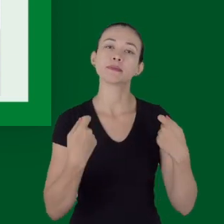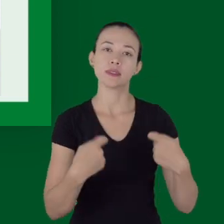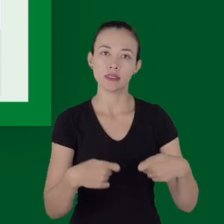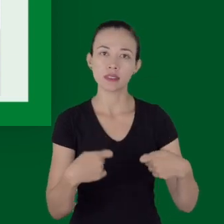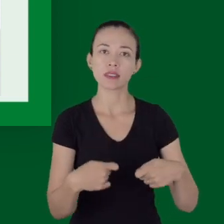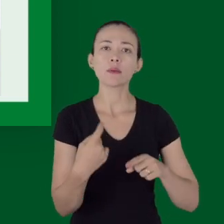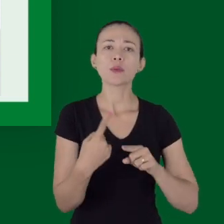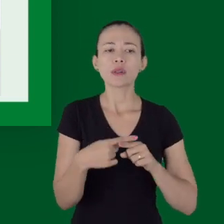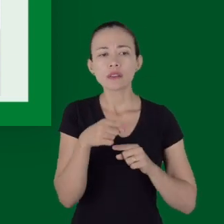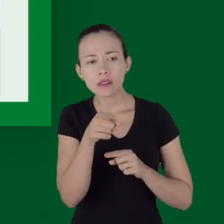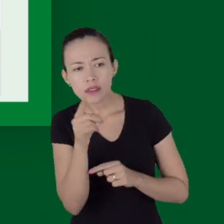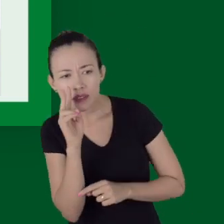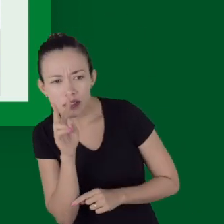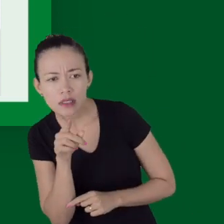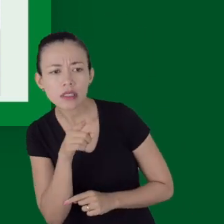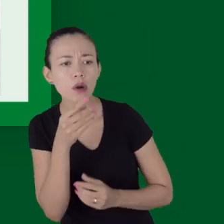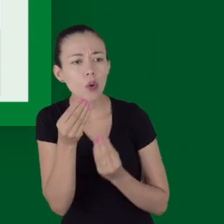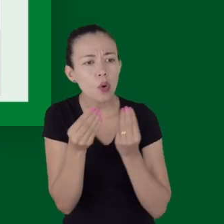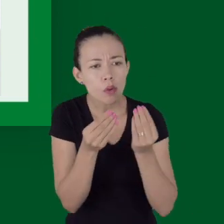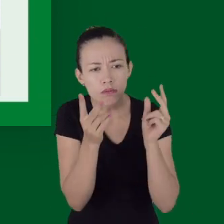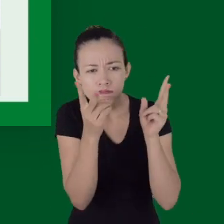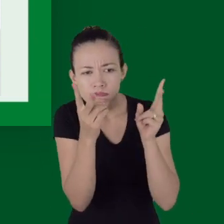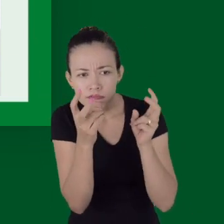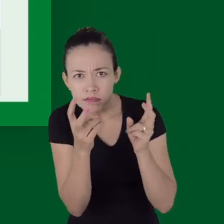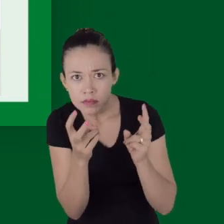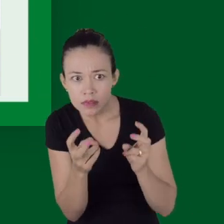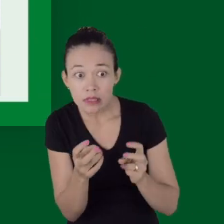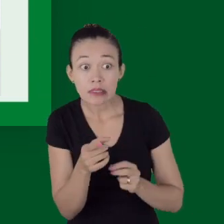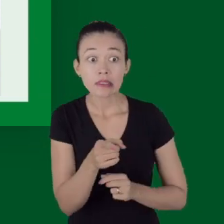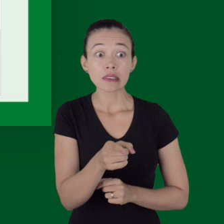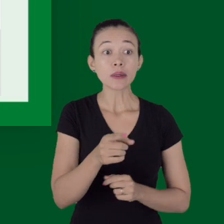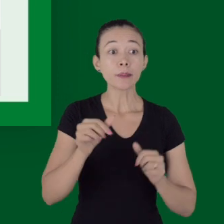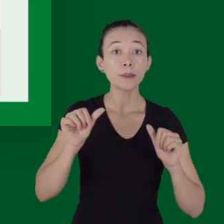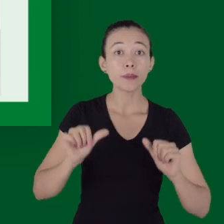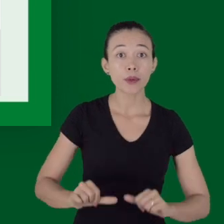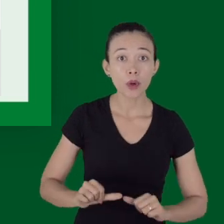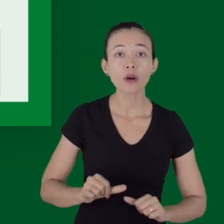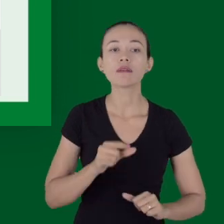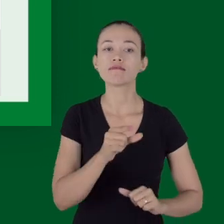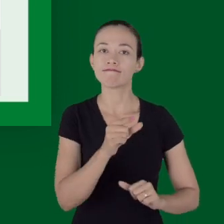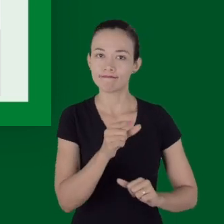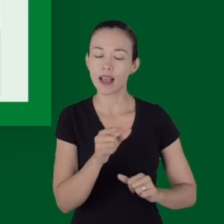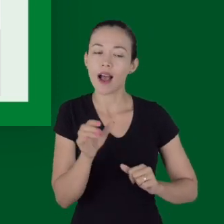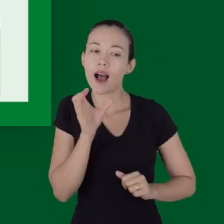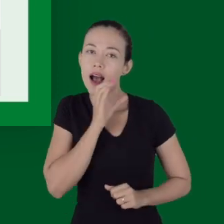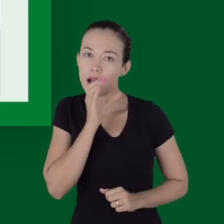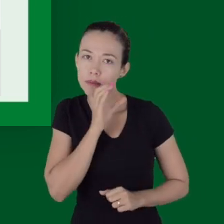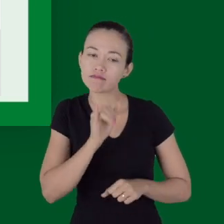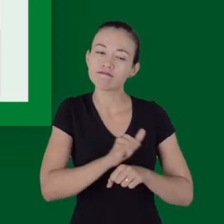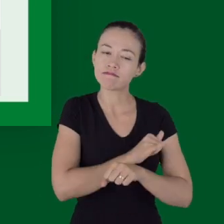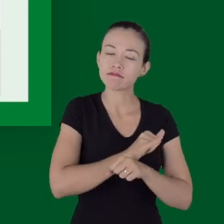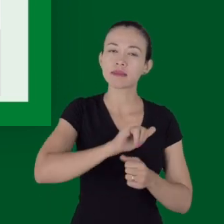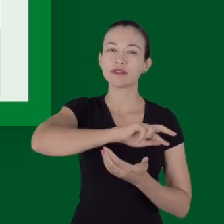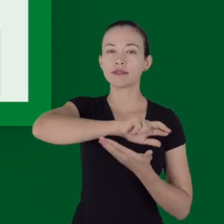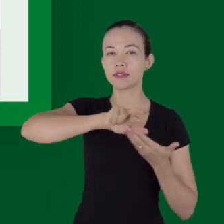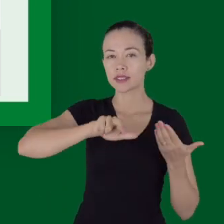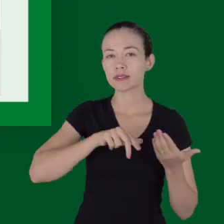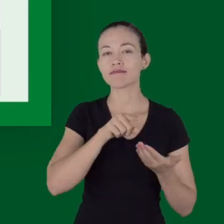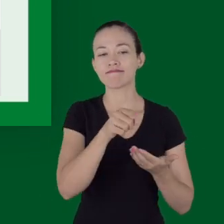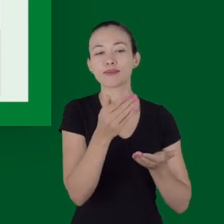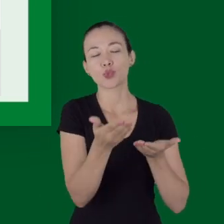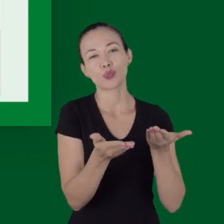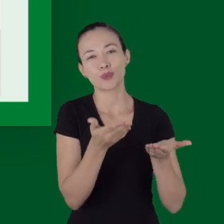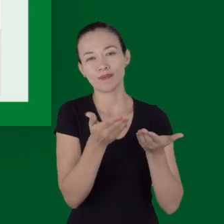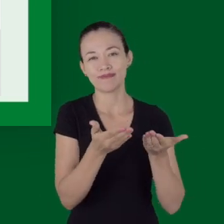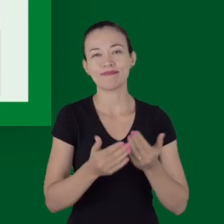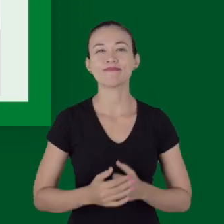Leiam atentamente, pois quem estiver supervisionando o aluno pode observar sinais e sintomas e, dependendo da gravidade,